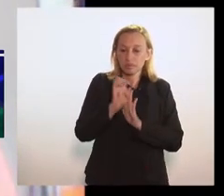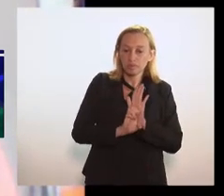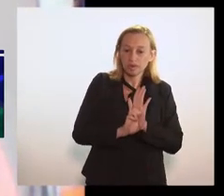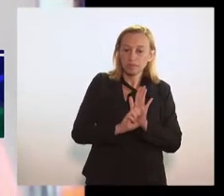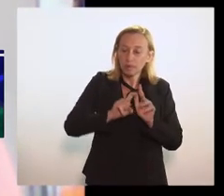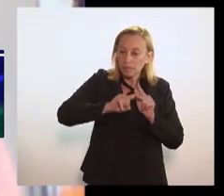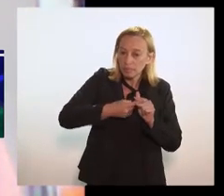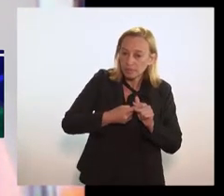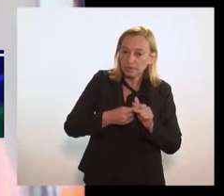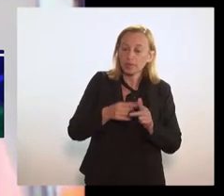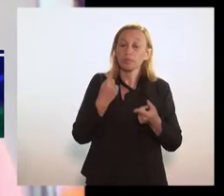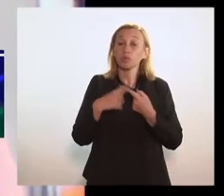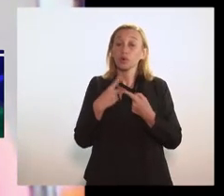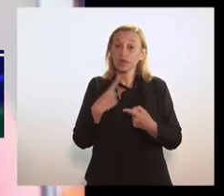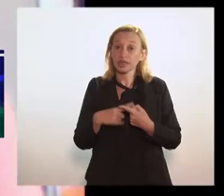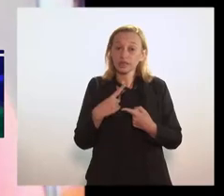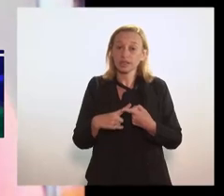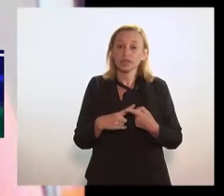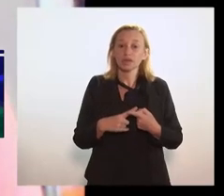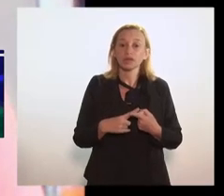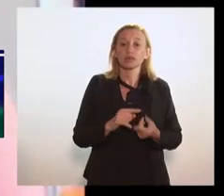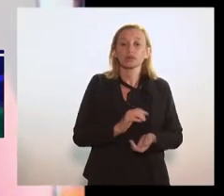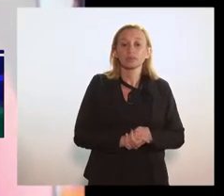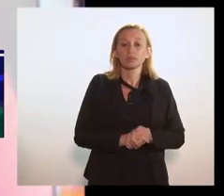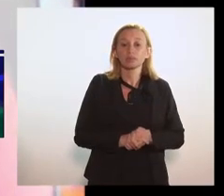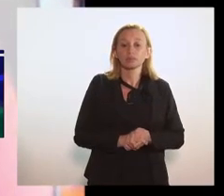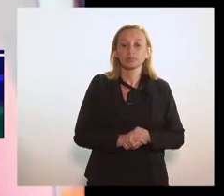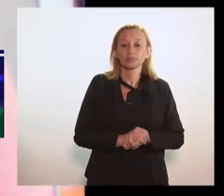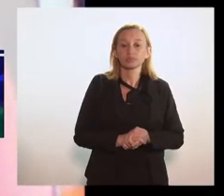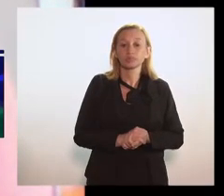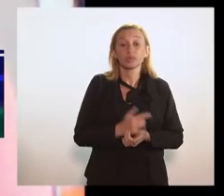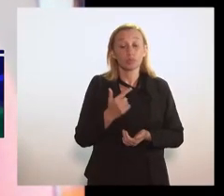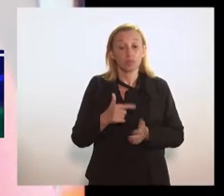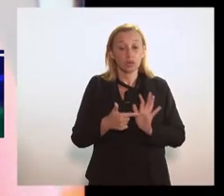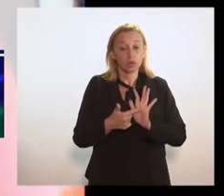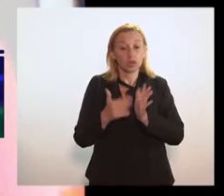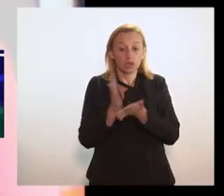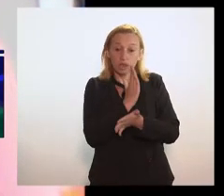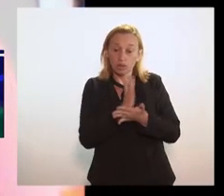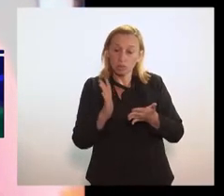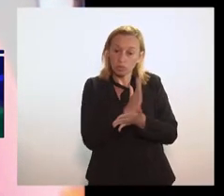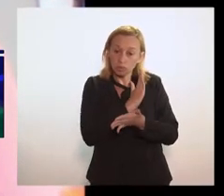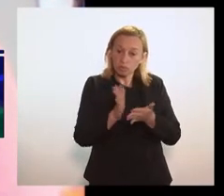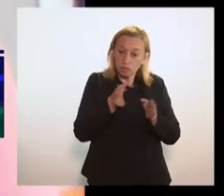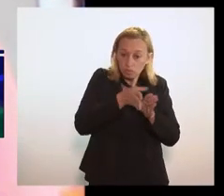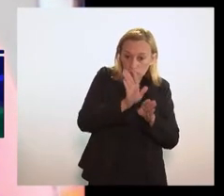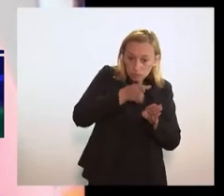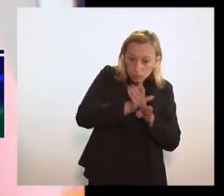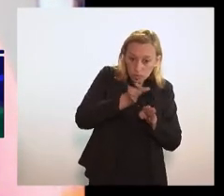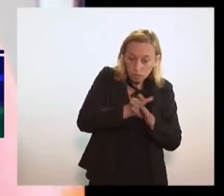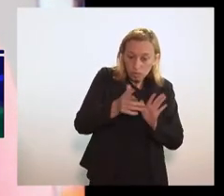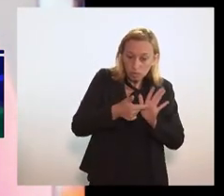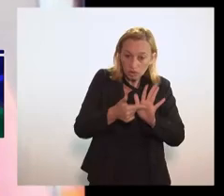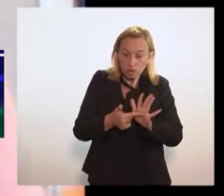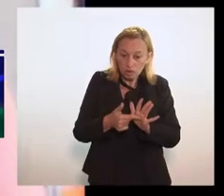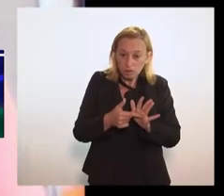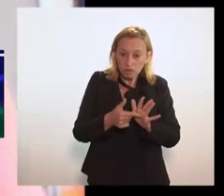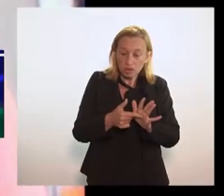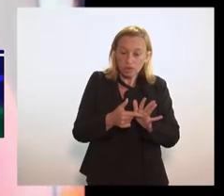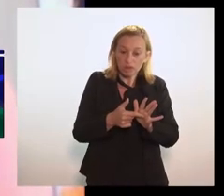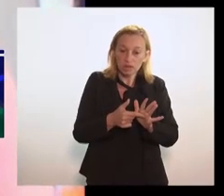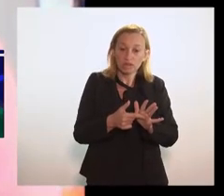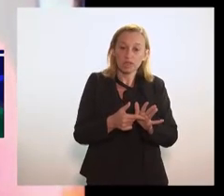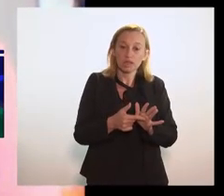aperfeiçoar, porque nos pareceram que algumas das orientações colocadas apertavam demais a